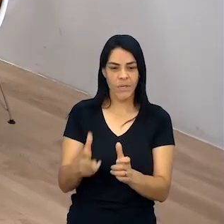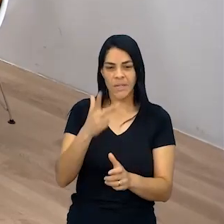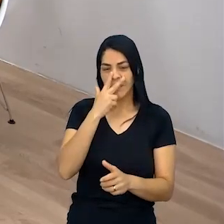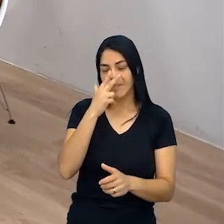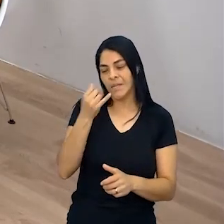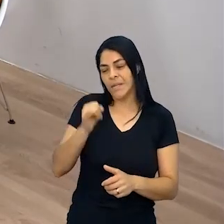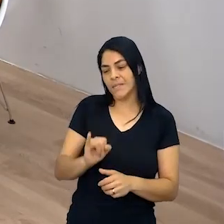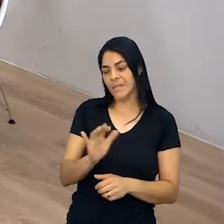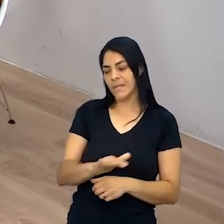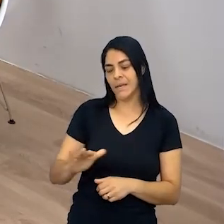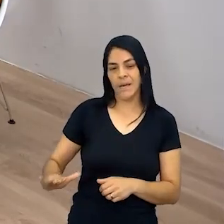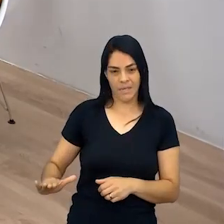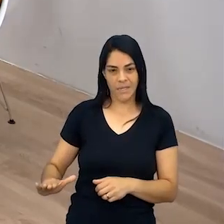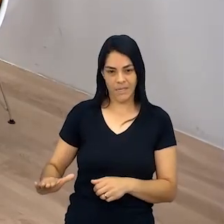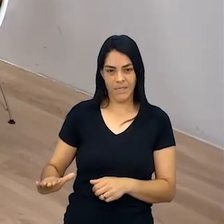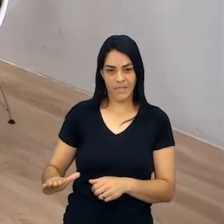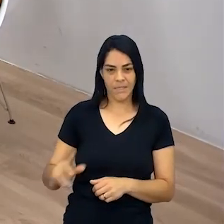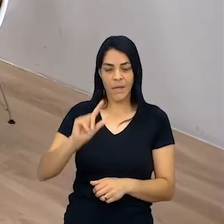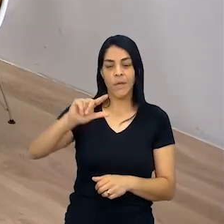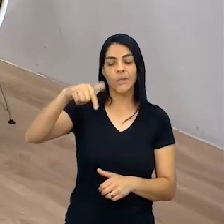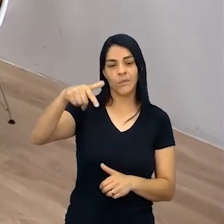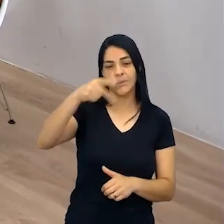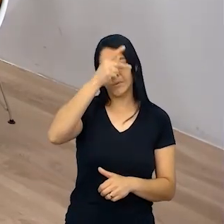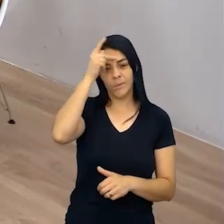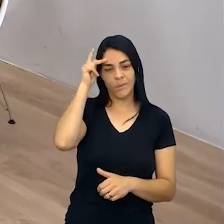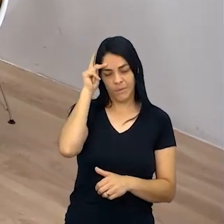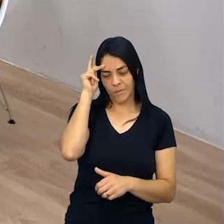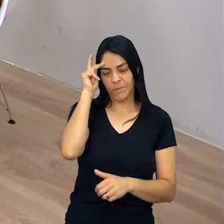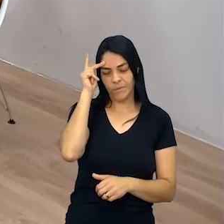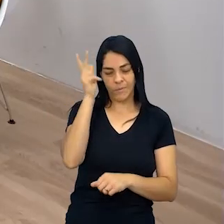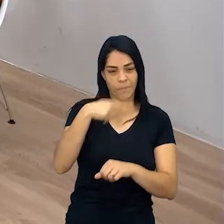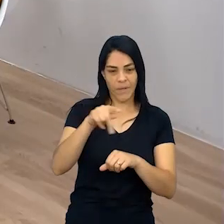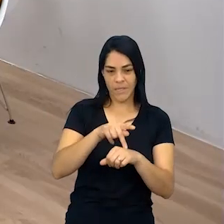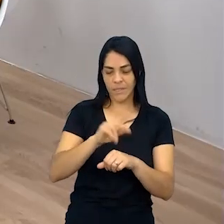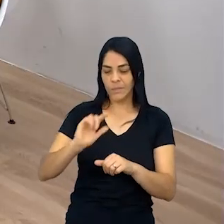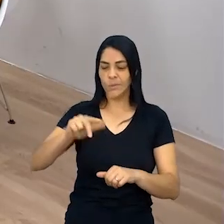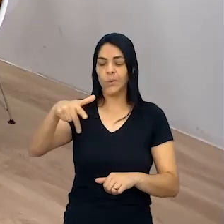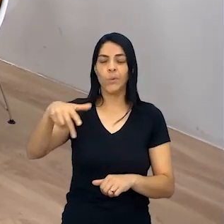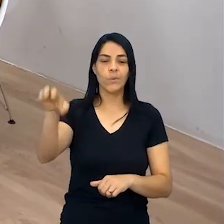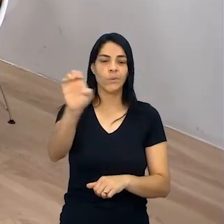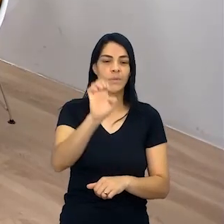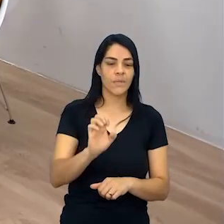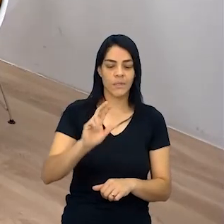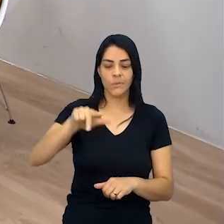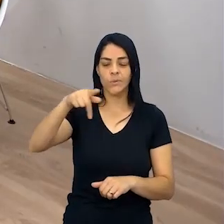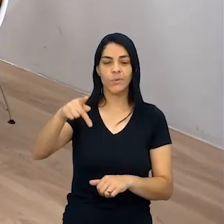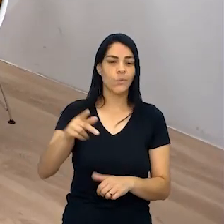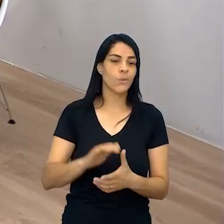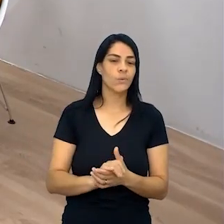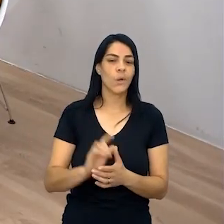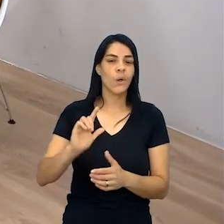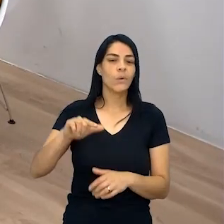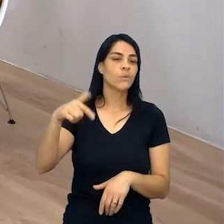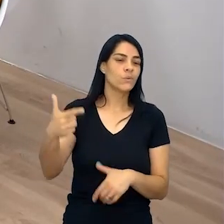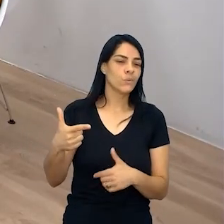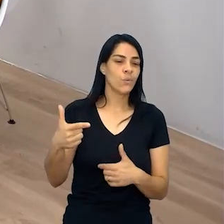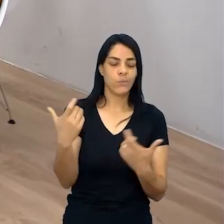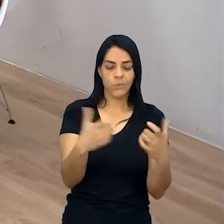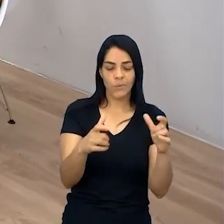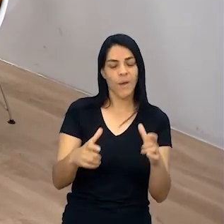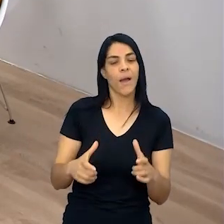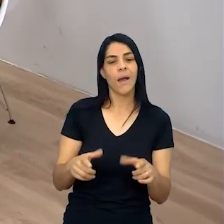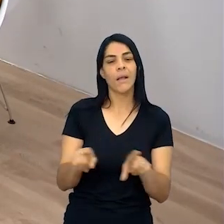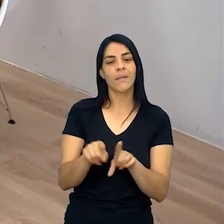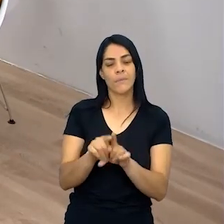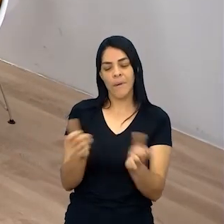aquela criança que veio de uma migração nacional, veio de outro estado, veio de outra localidade, está aqui, ela pode contribuir tanto